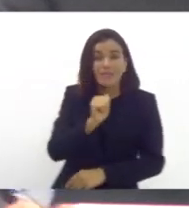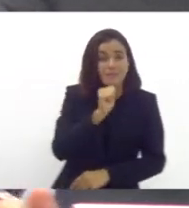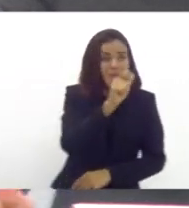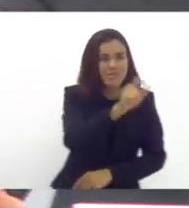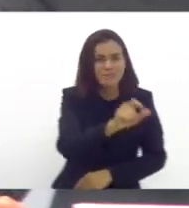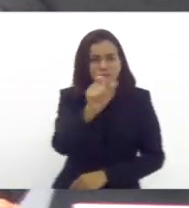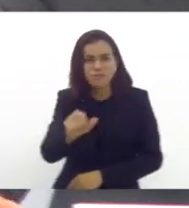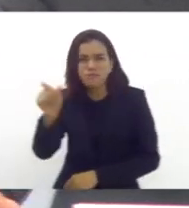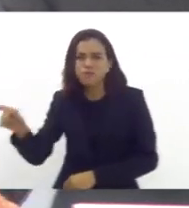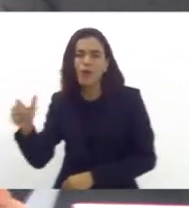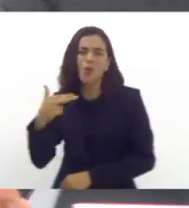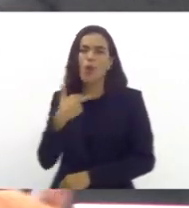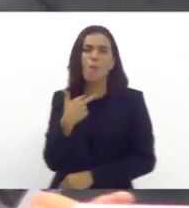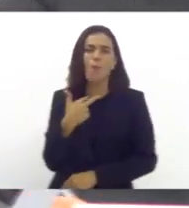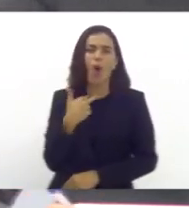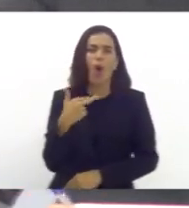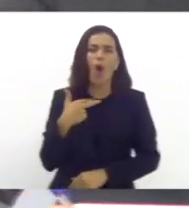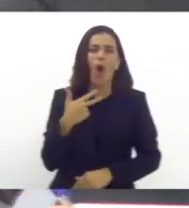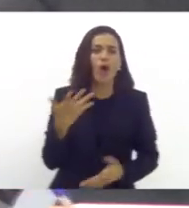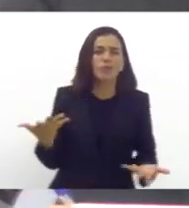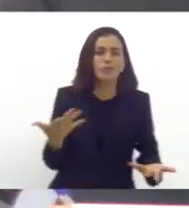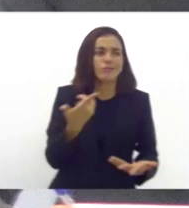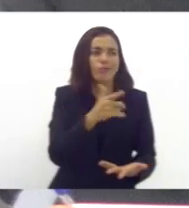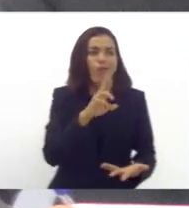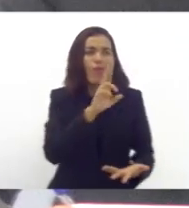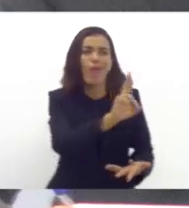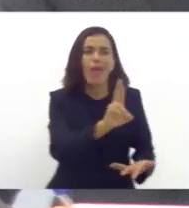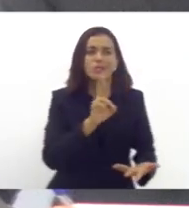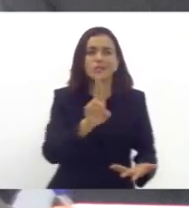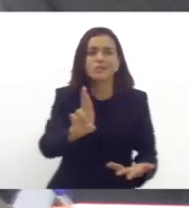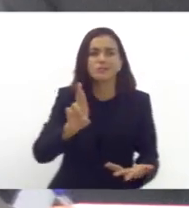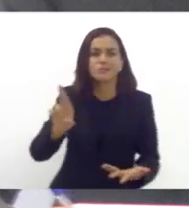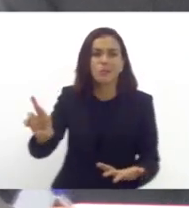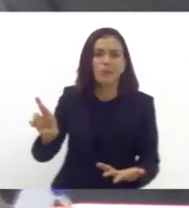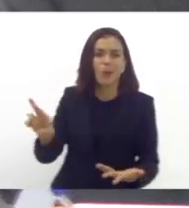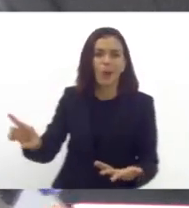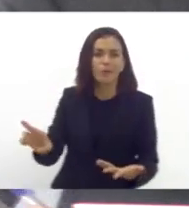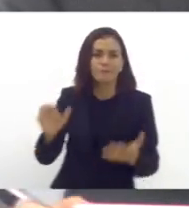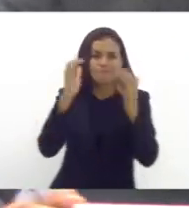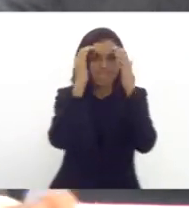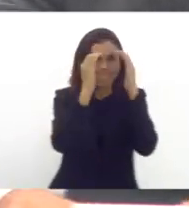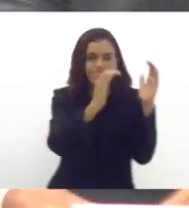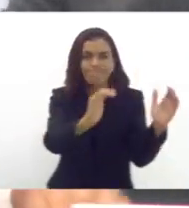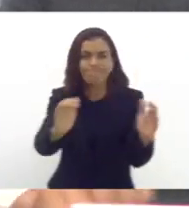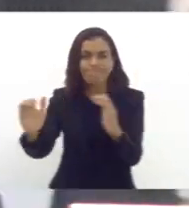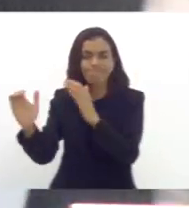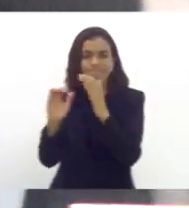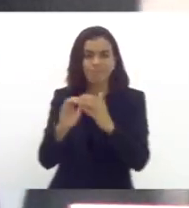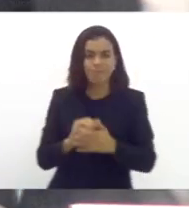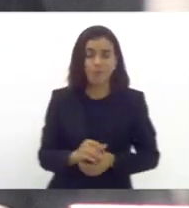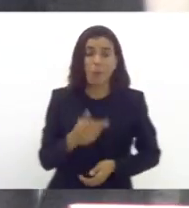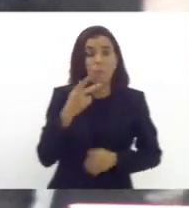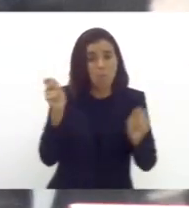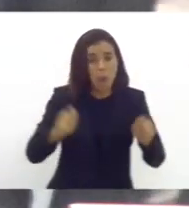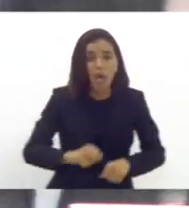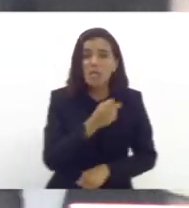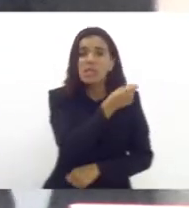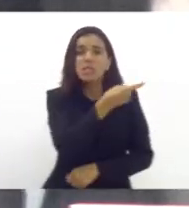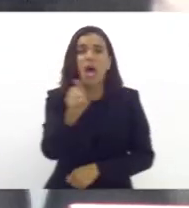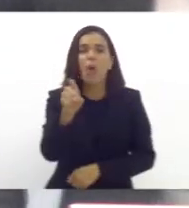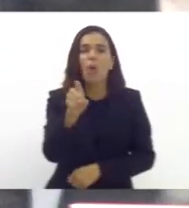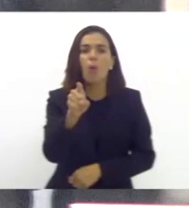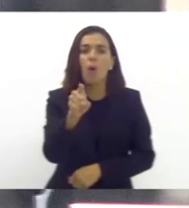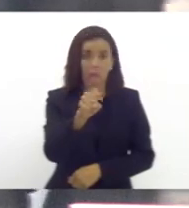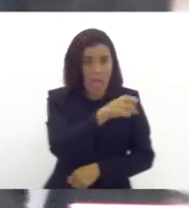sem resposta esses pais não podem mais ficar sem resposta seja um não então